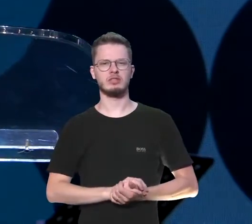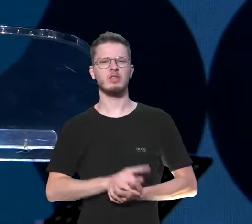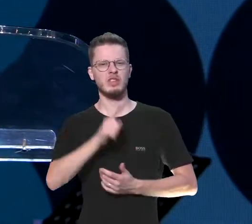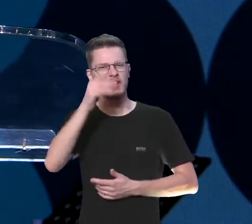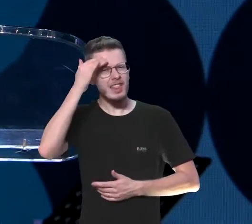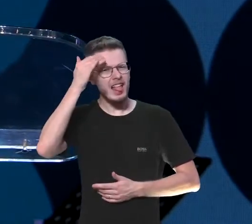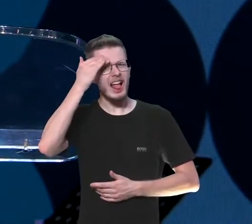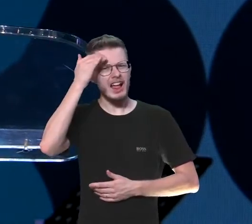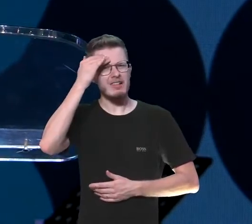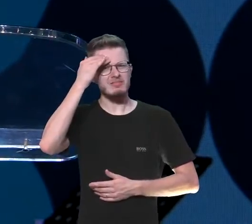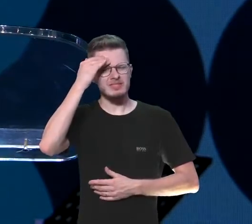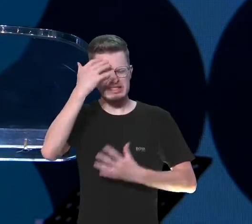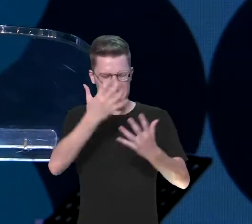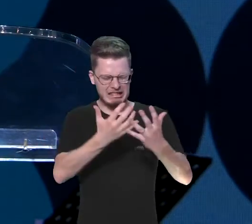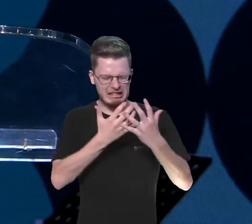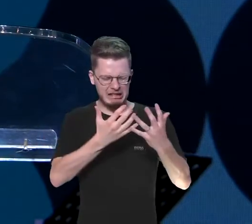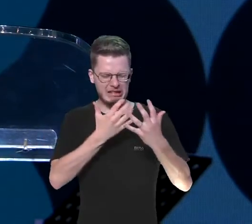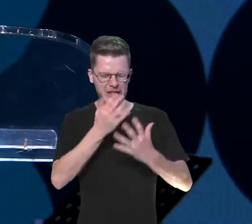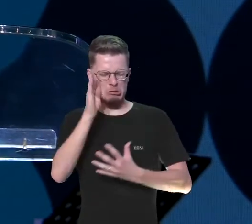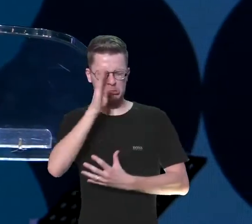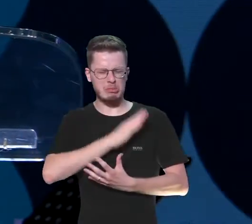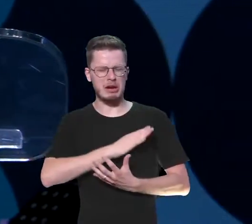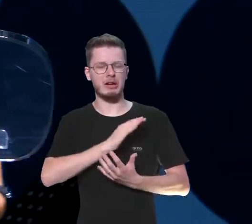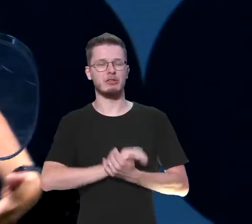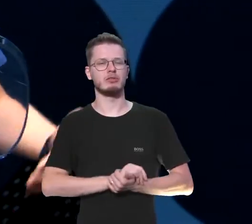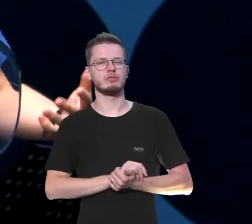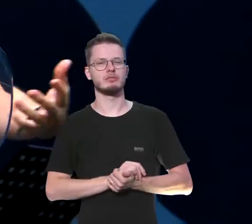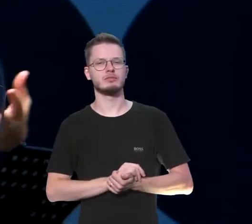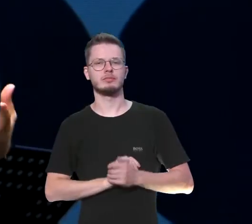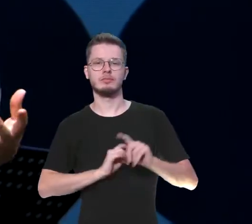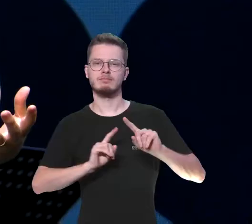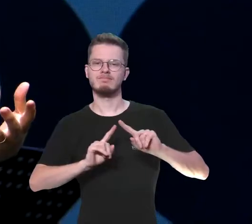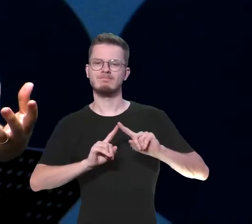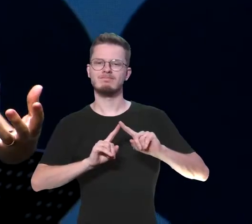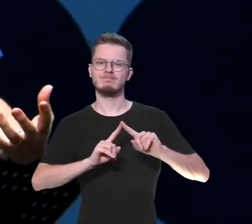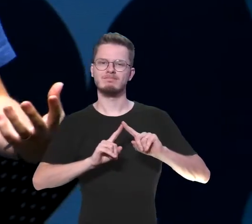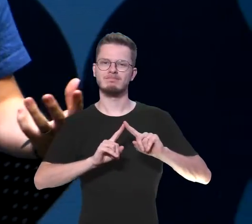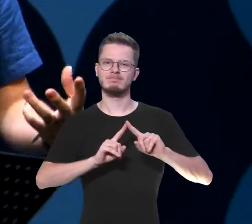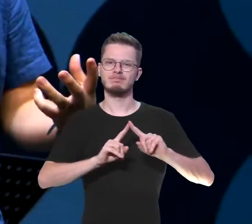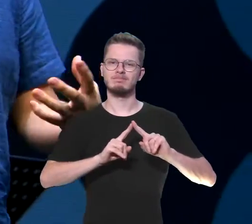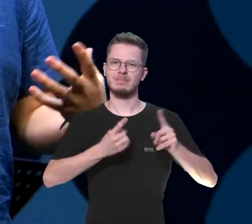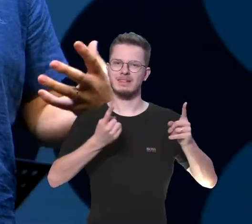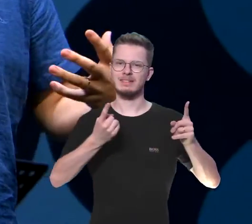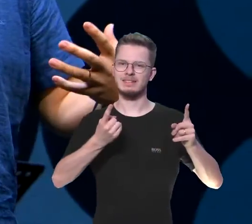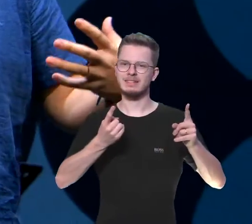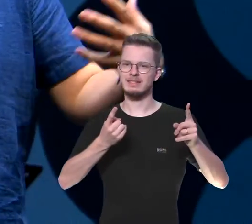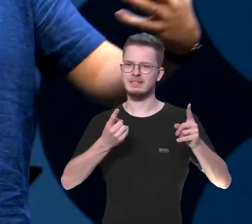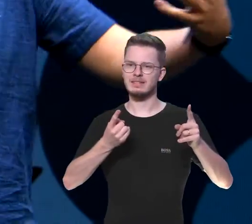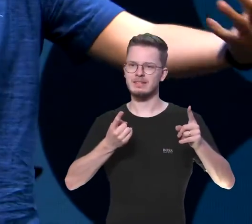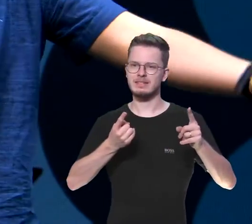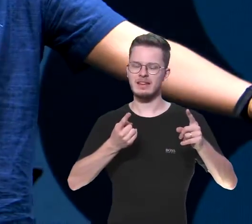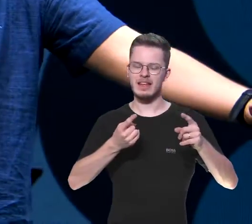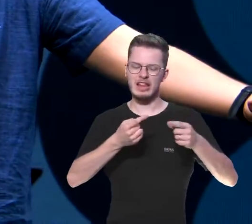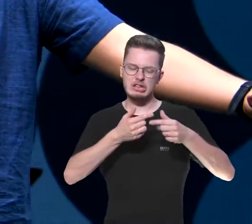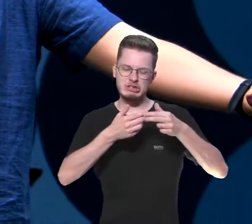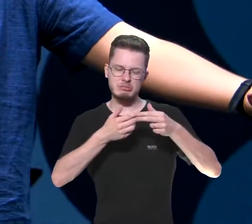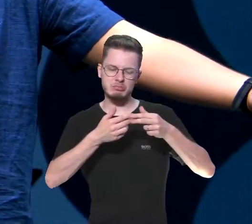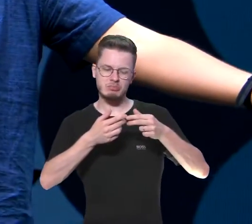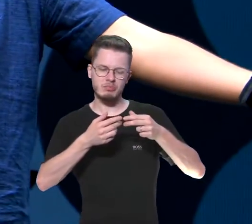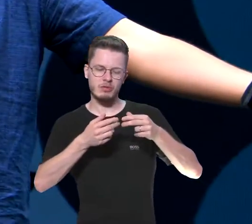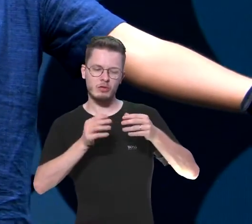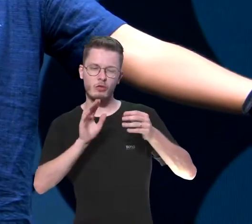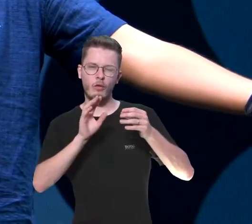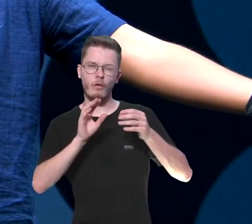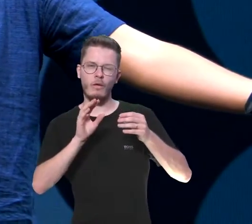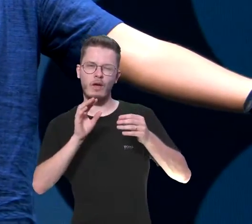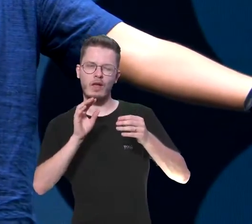Porém, o fato de que essas coisas não são exteriorizadas. Você